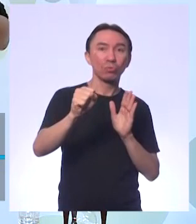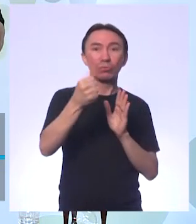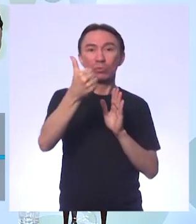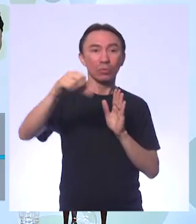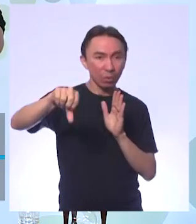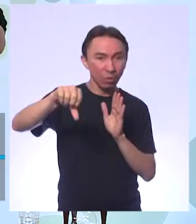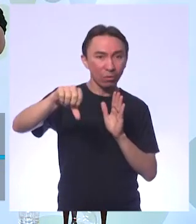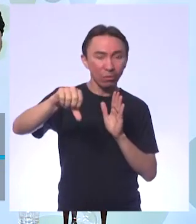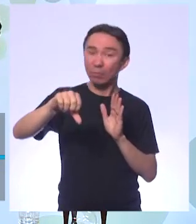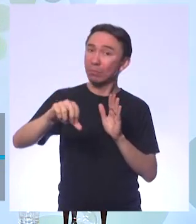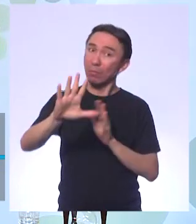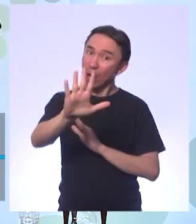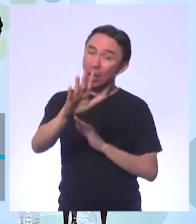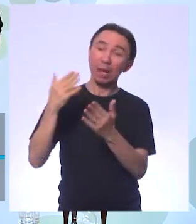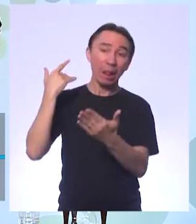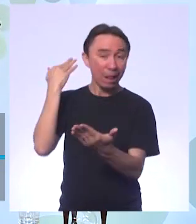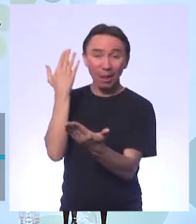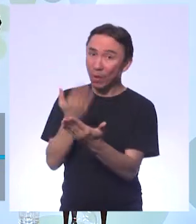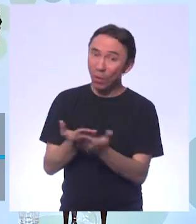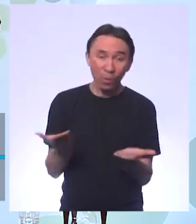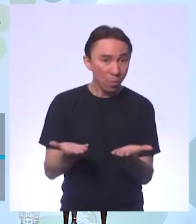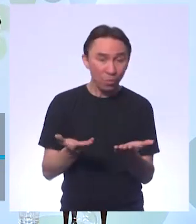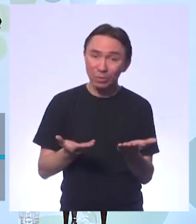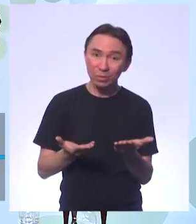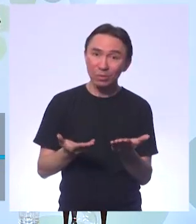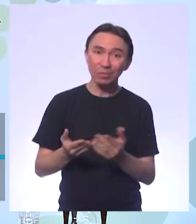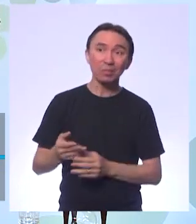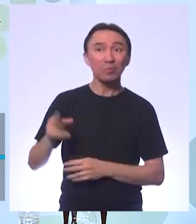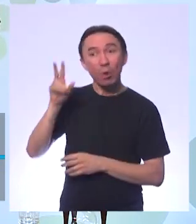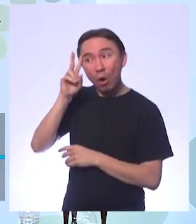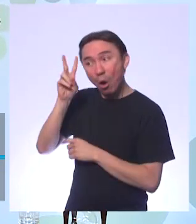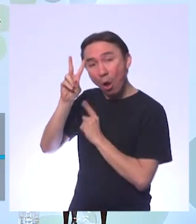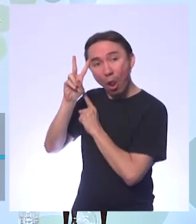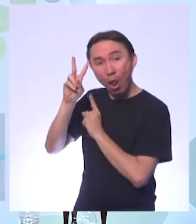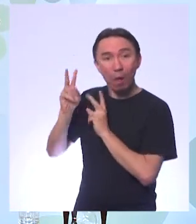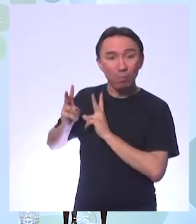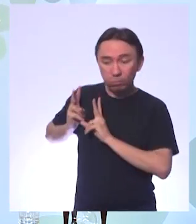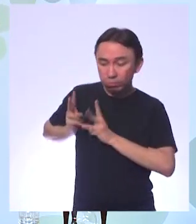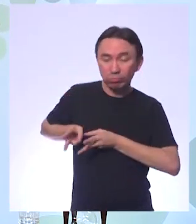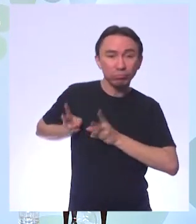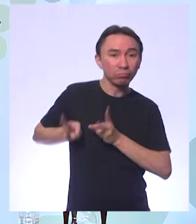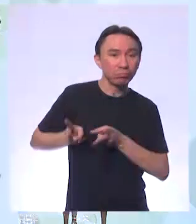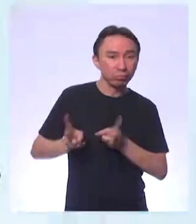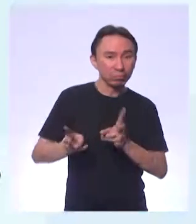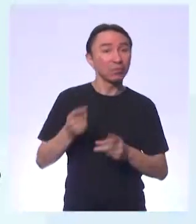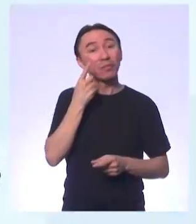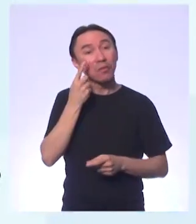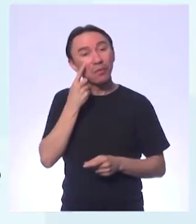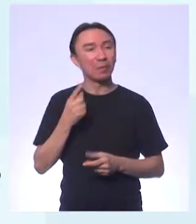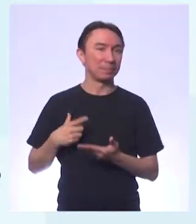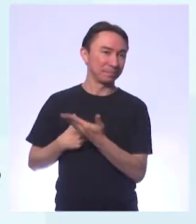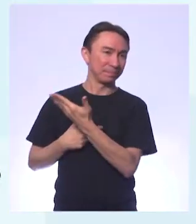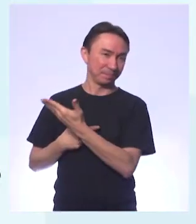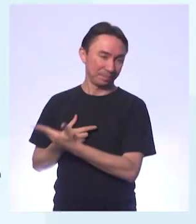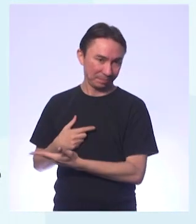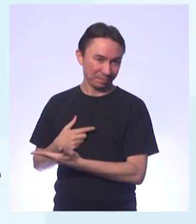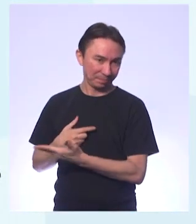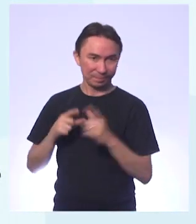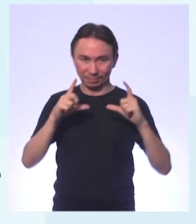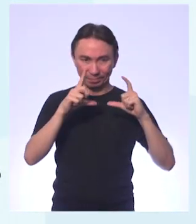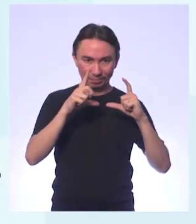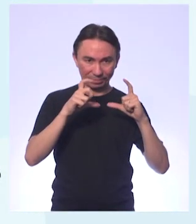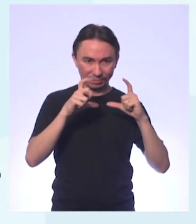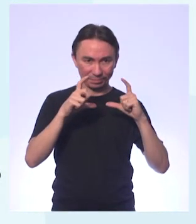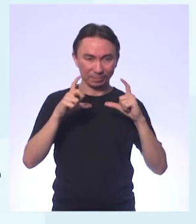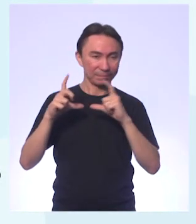nós temos permanência dessa história. Então, eu vou colocar para vocês na tela uma imagem, dá uma olhadinha. As